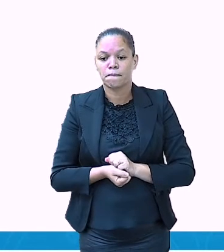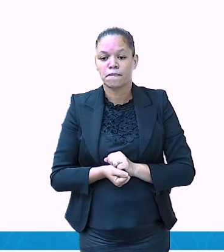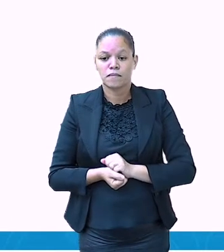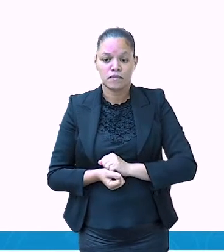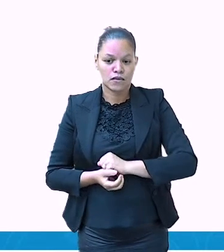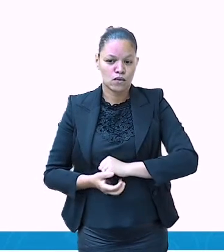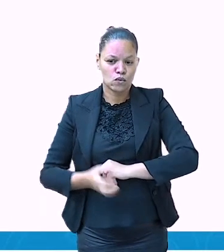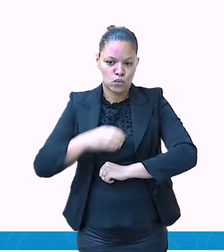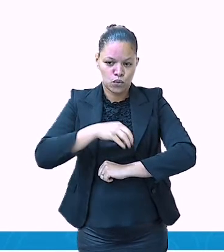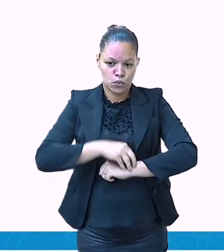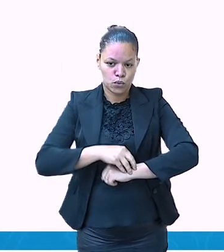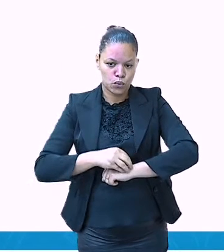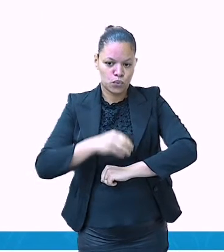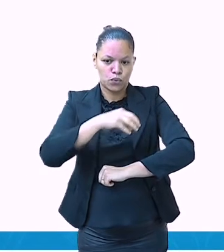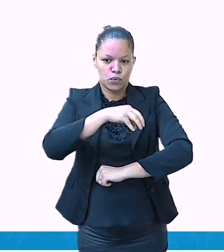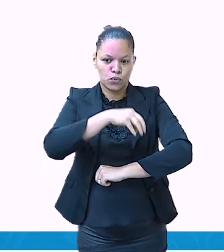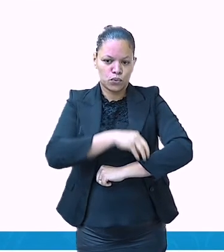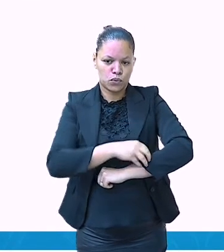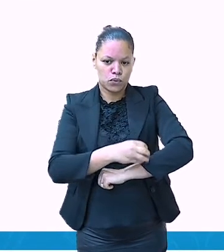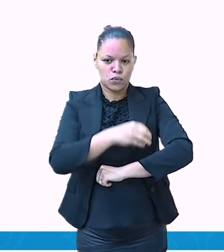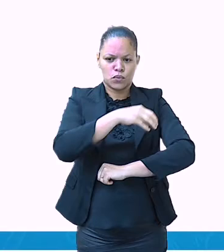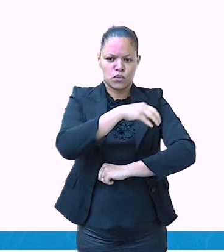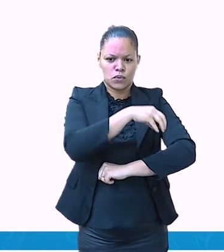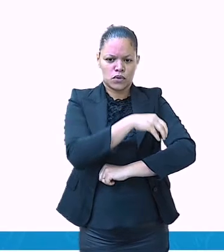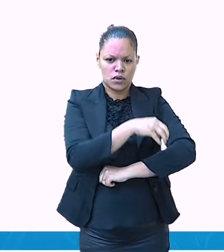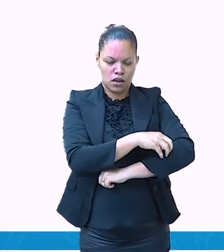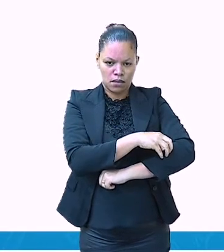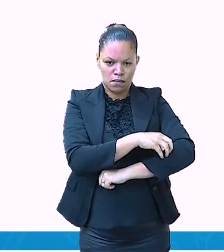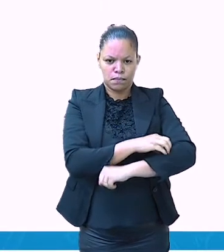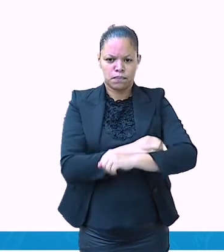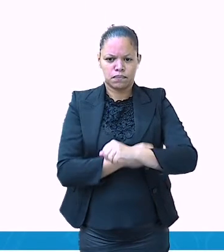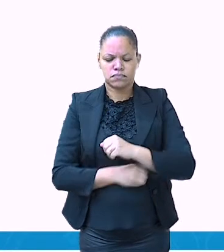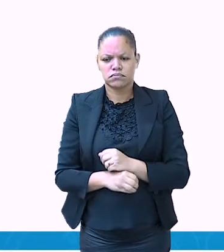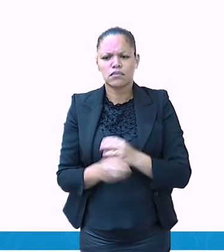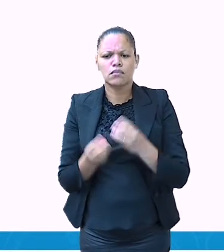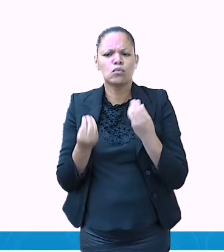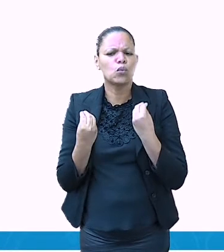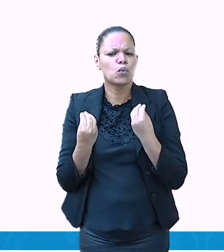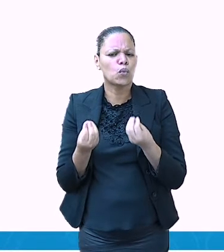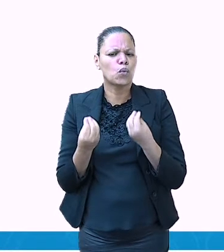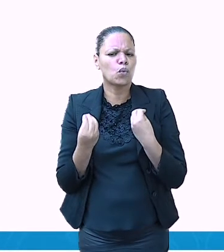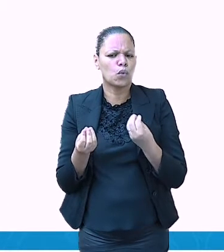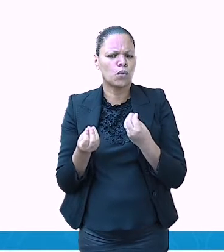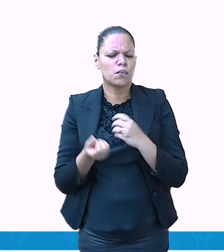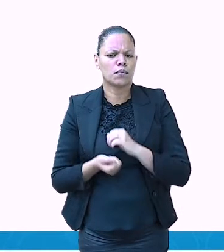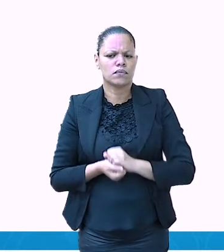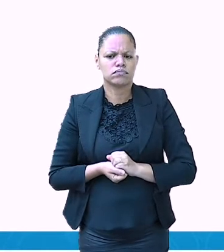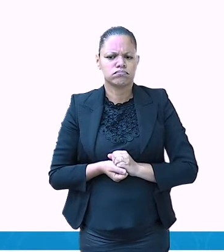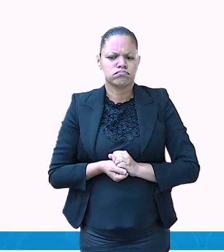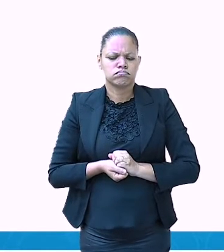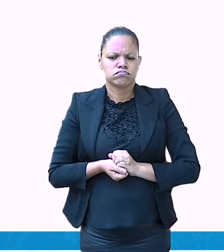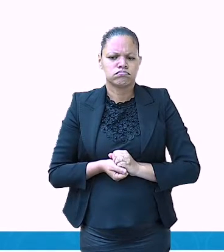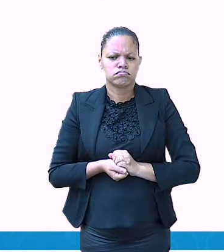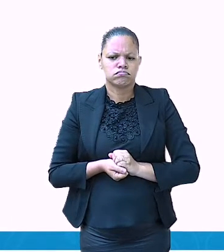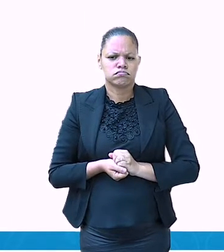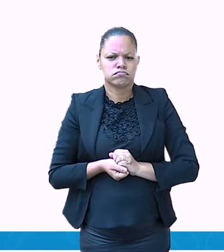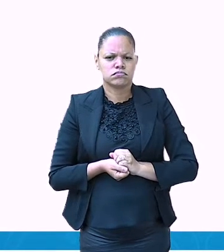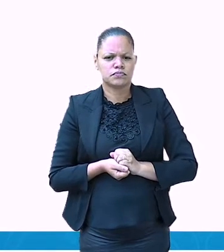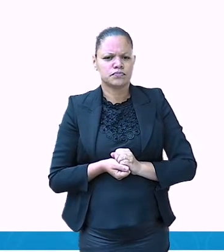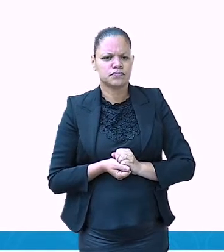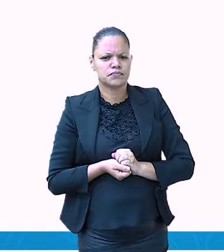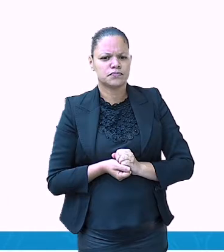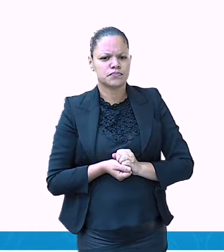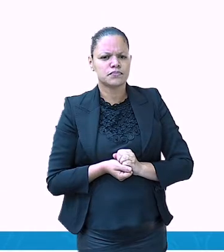A fecundação do sapo, ela é externa, ela não é dentro da fêmea. Vocês estão vendo aqui a imagem,